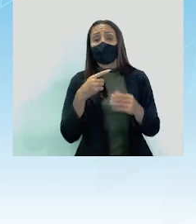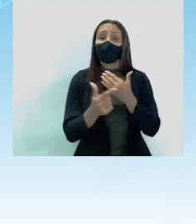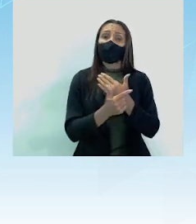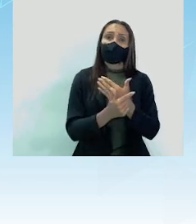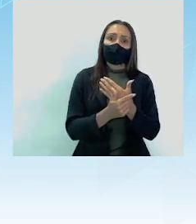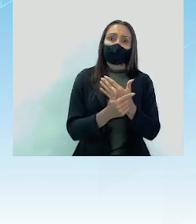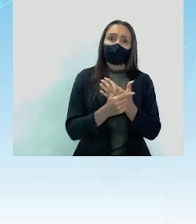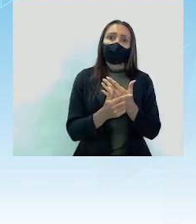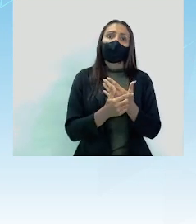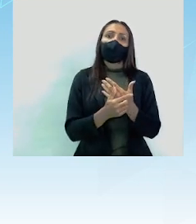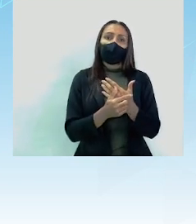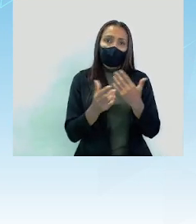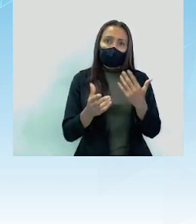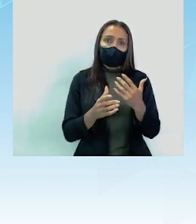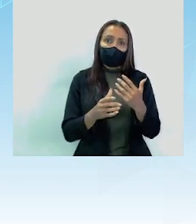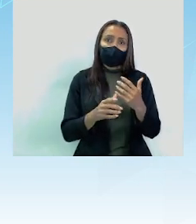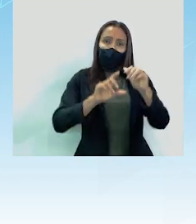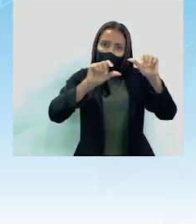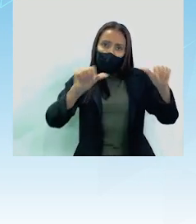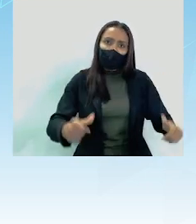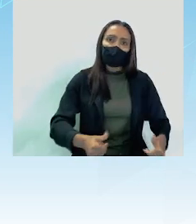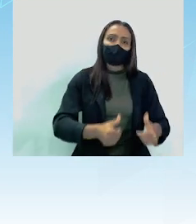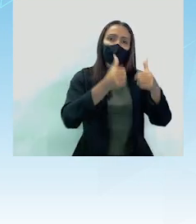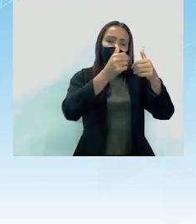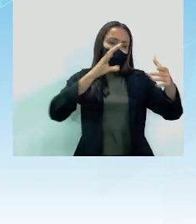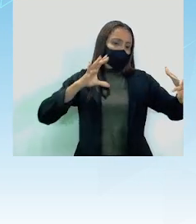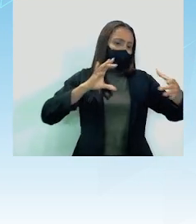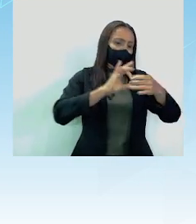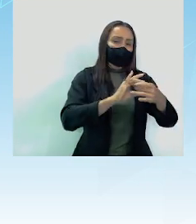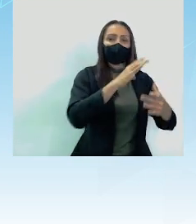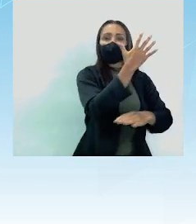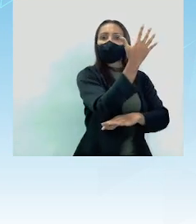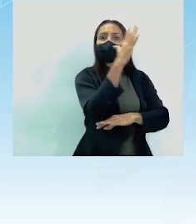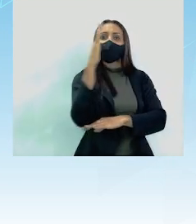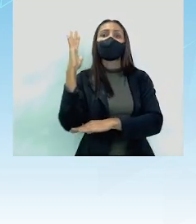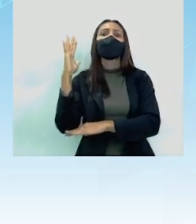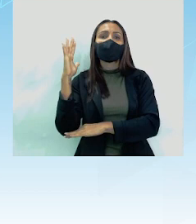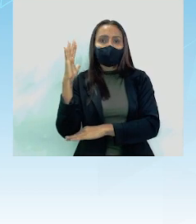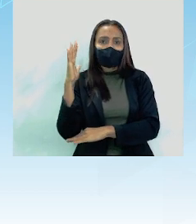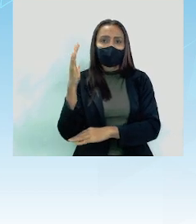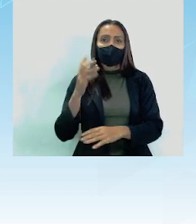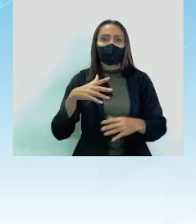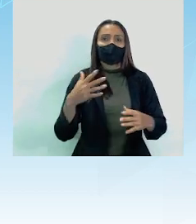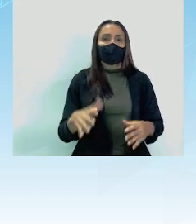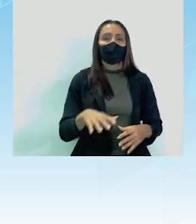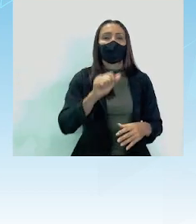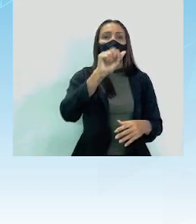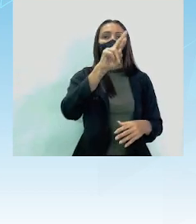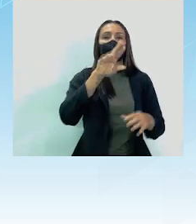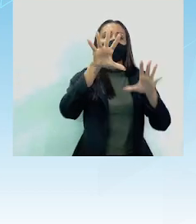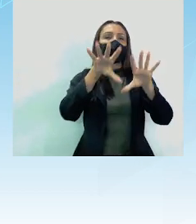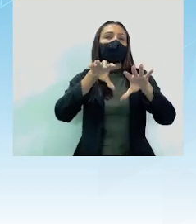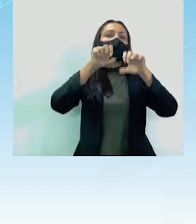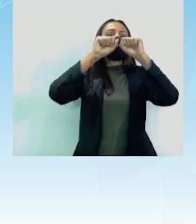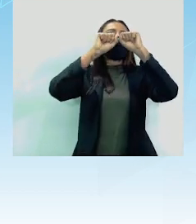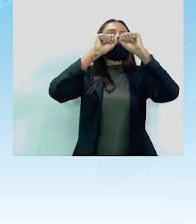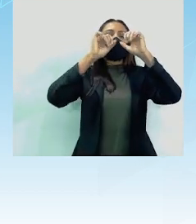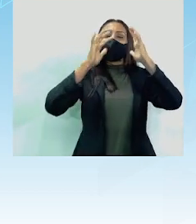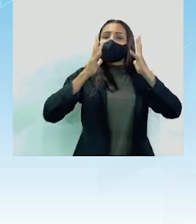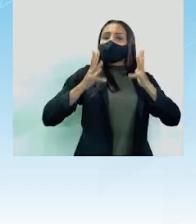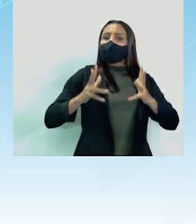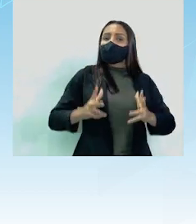função de resgatar essa conexão com a natureza, de resgatar essa conexão com um ar mais puro, um ar mais limpo, né, sem falar